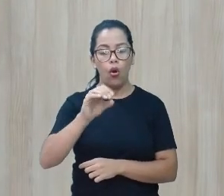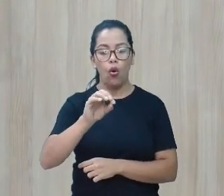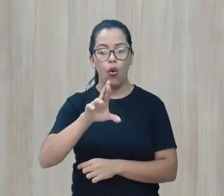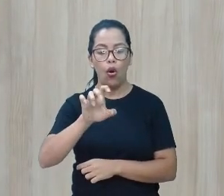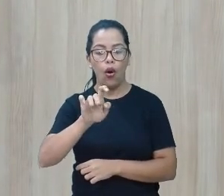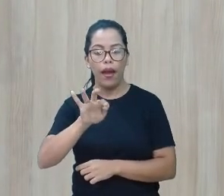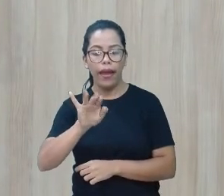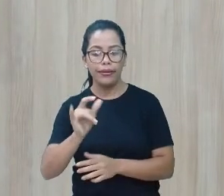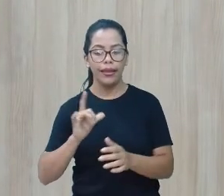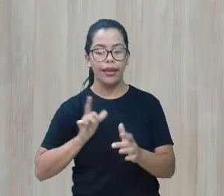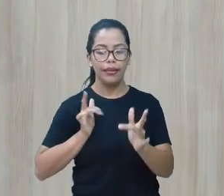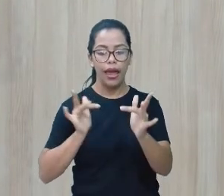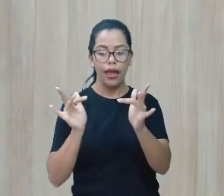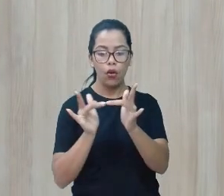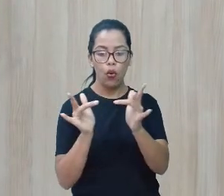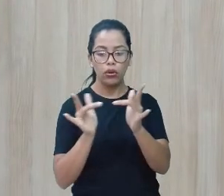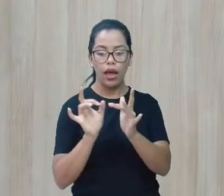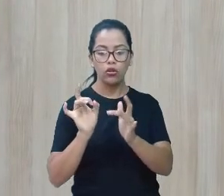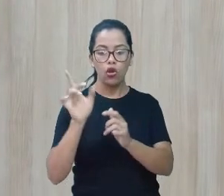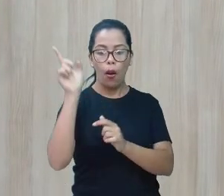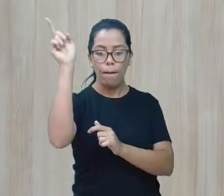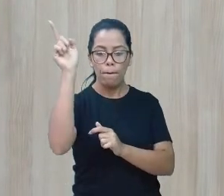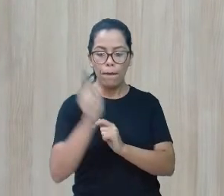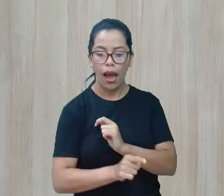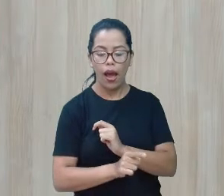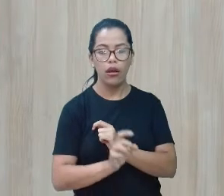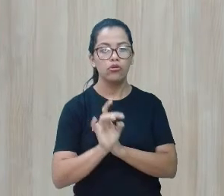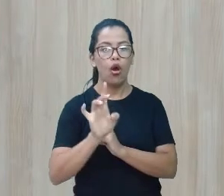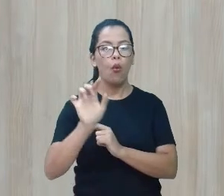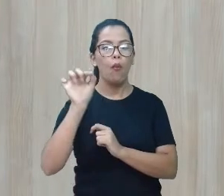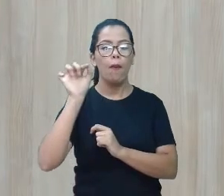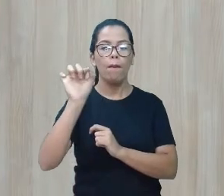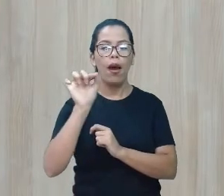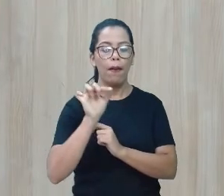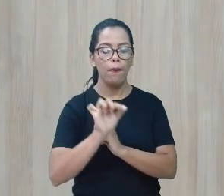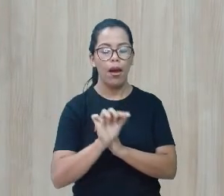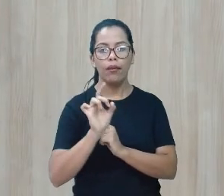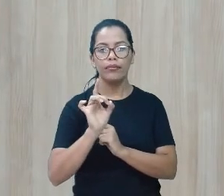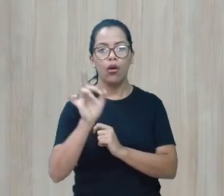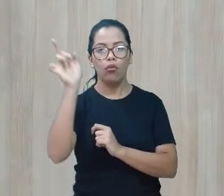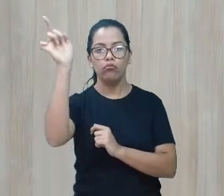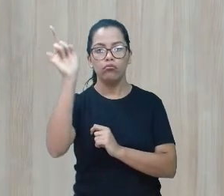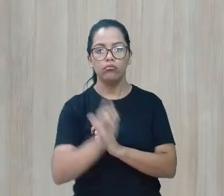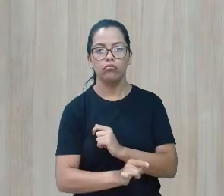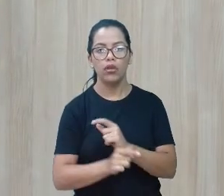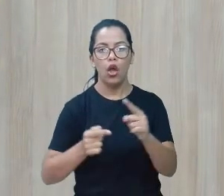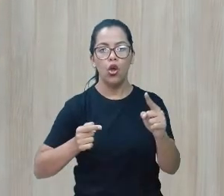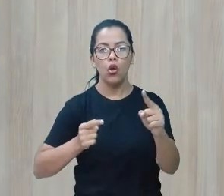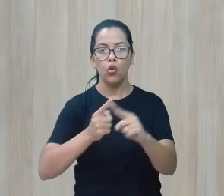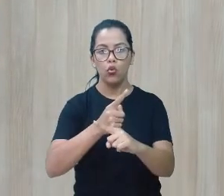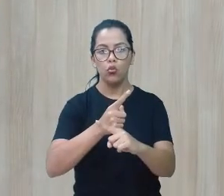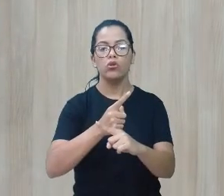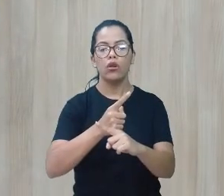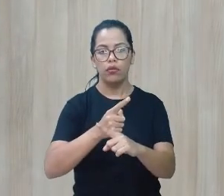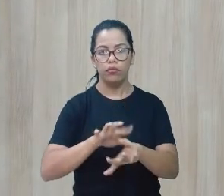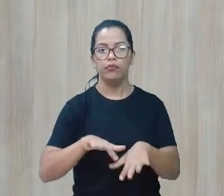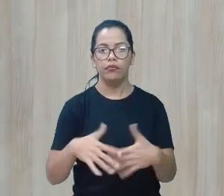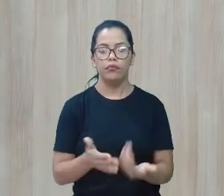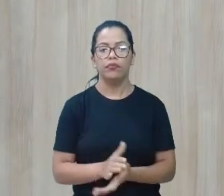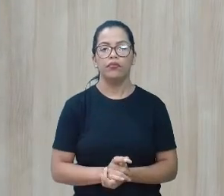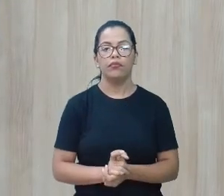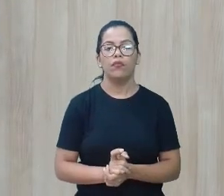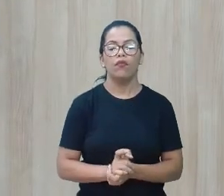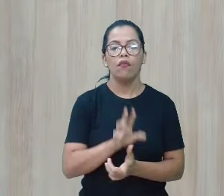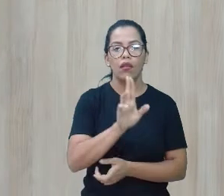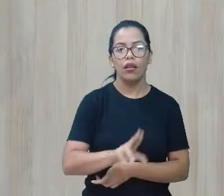tocam em um único ponto, elas se cruzam, tá bom? Então elas se cruzam em um ponto em comum. E aí, através disso, a